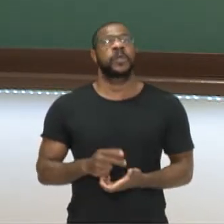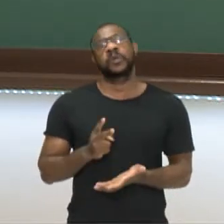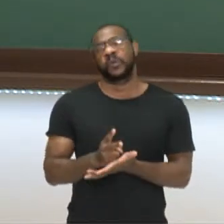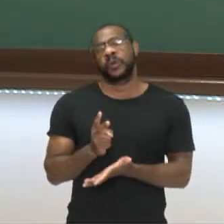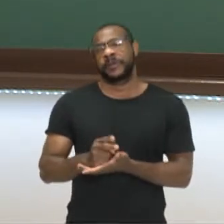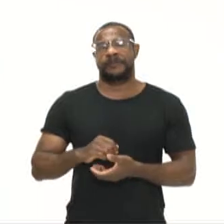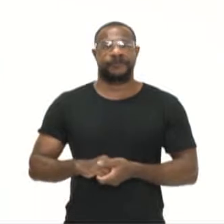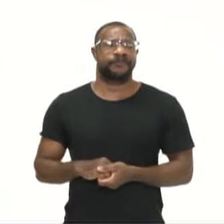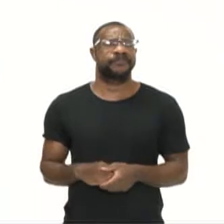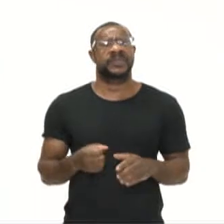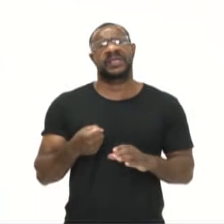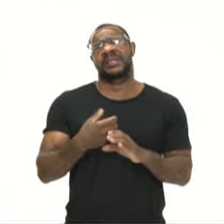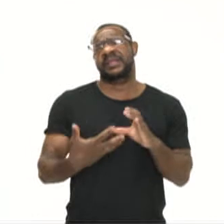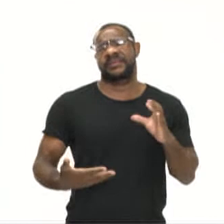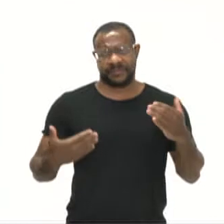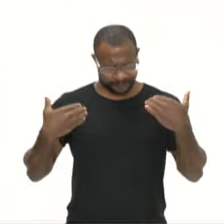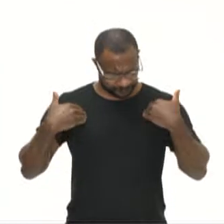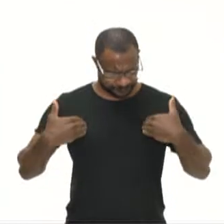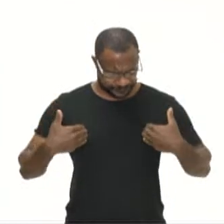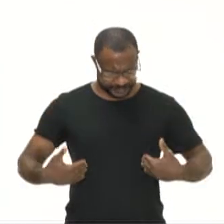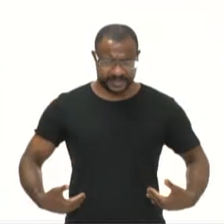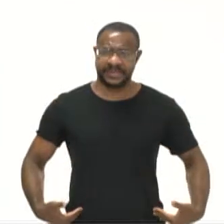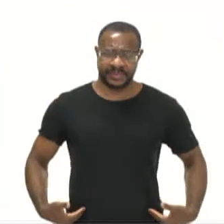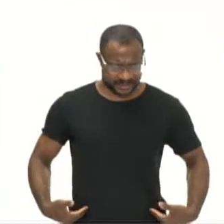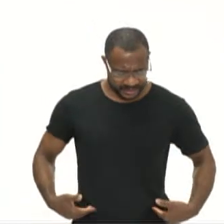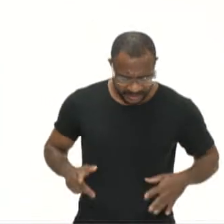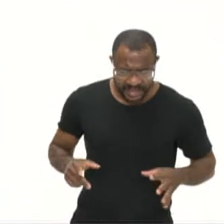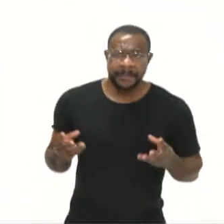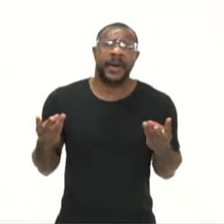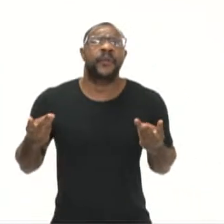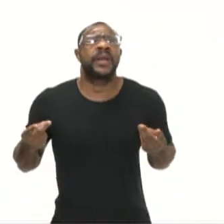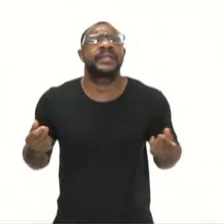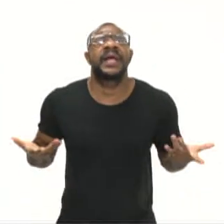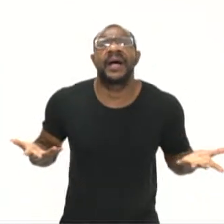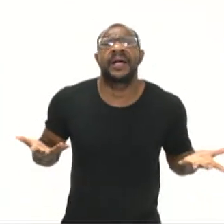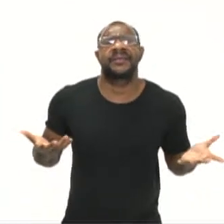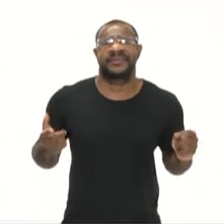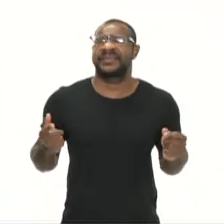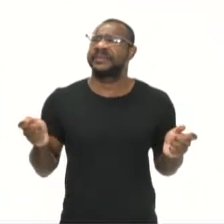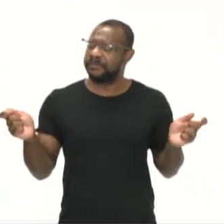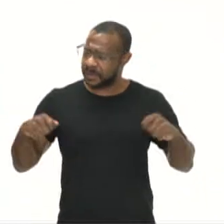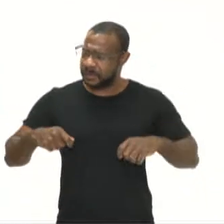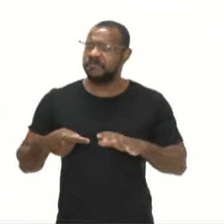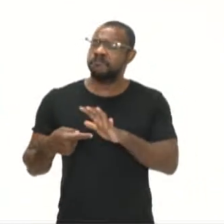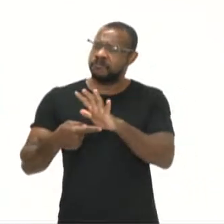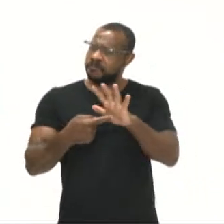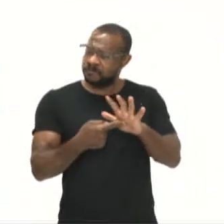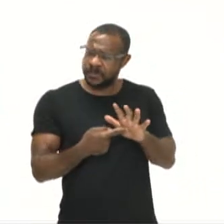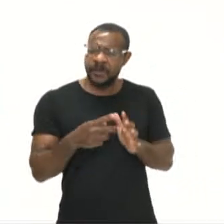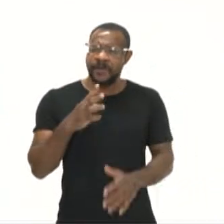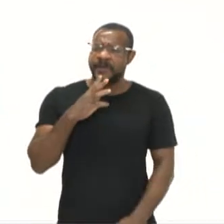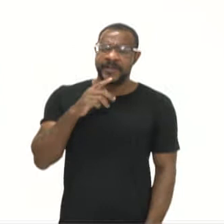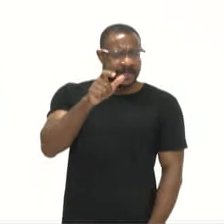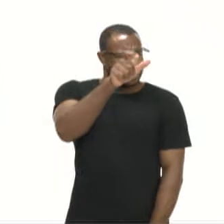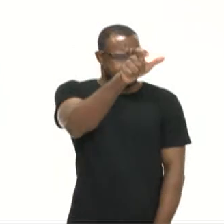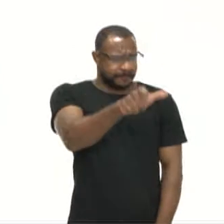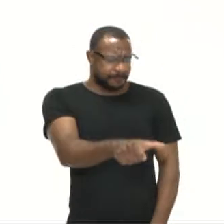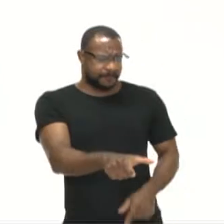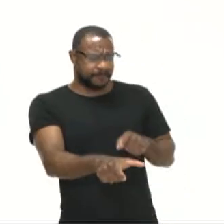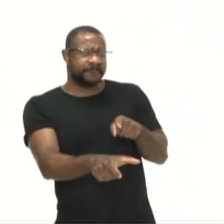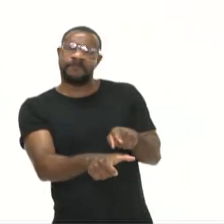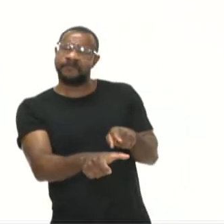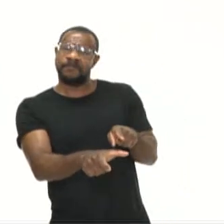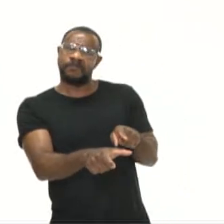Continuando, características físicas. Isso é uma qualidade que possibilita identificar ou reconhecer alguém